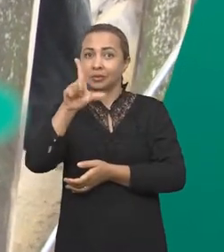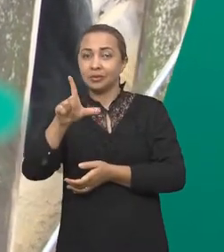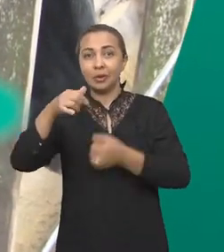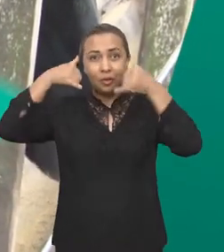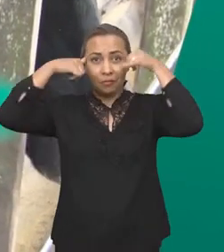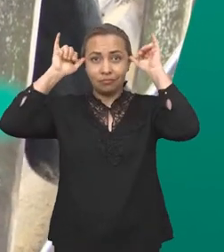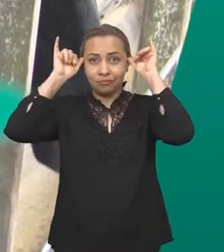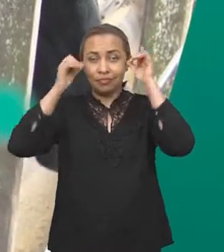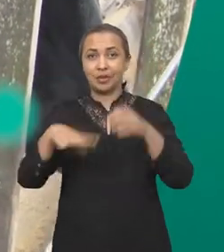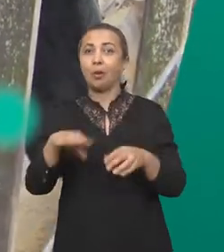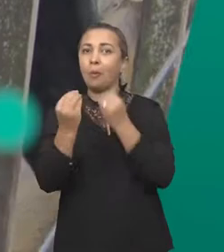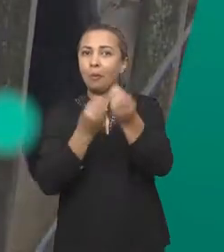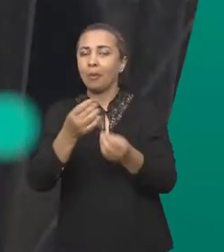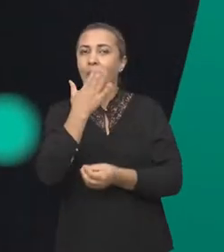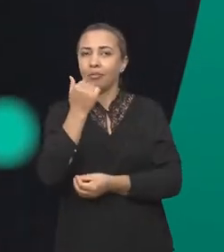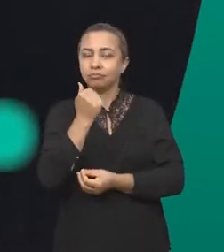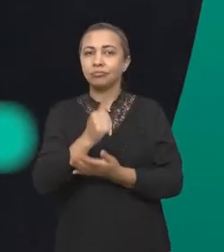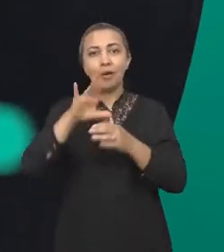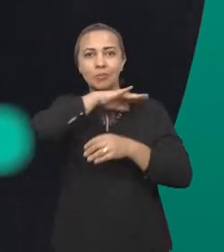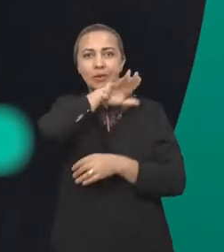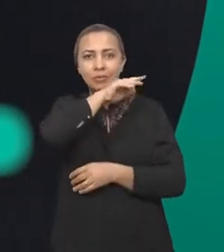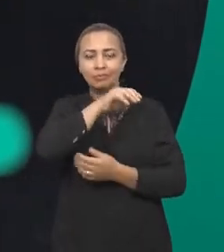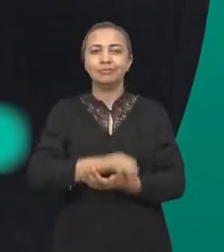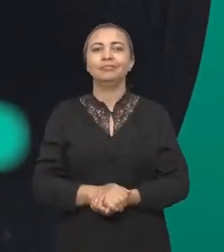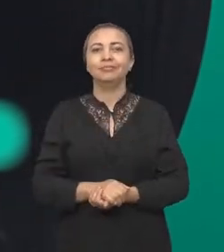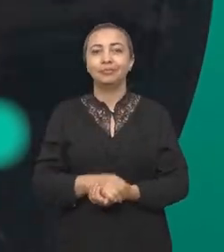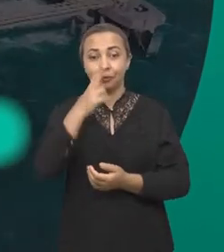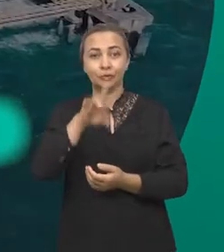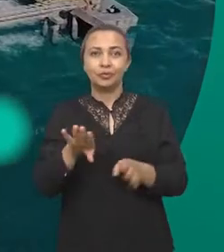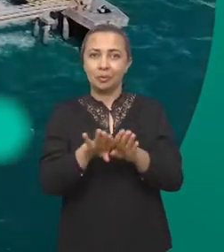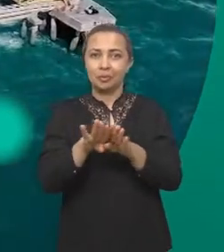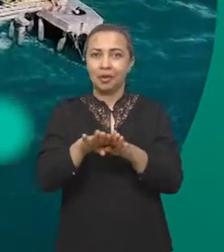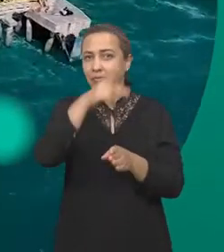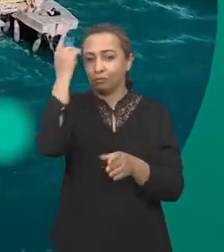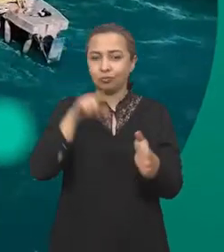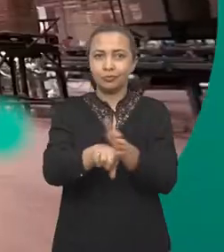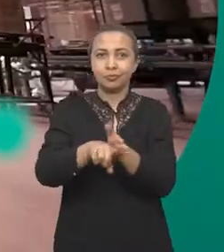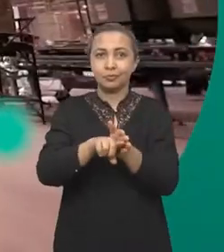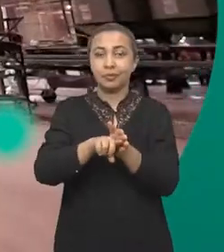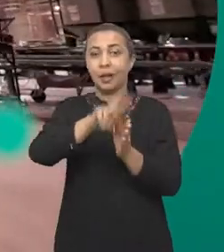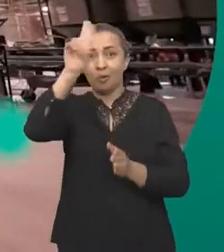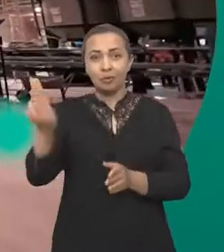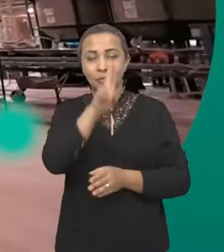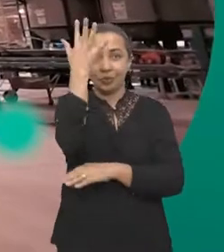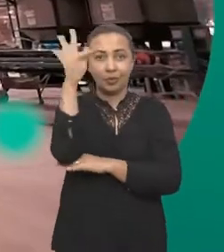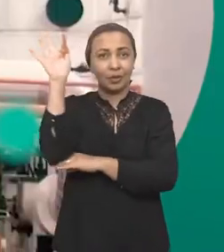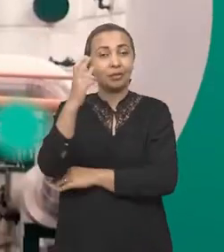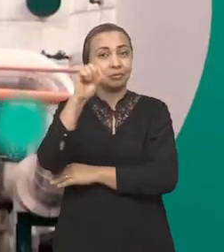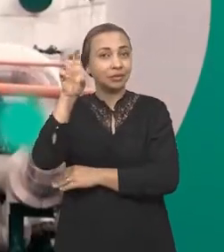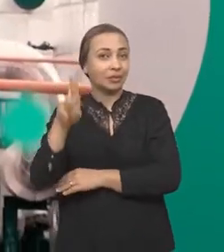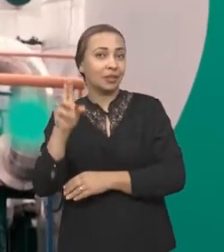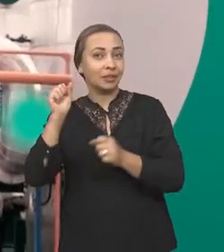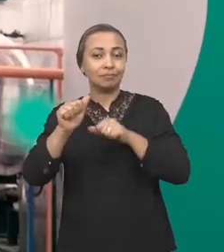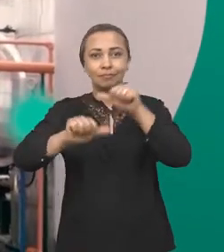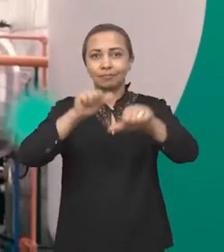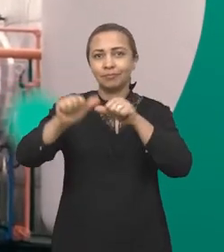cio da vaca através do comportamento alimentar do animal. E veja também, pesquisadores da Universidade Federal do